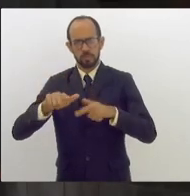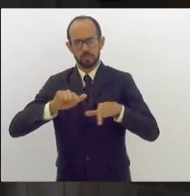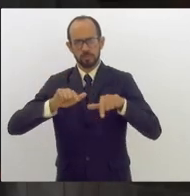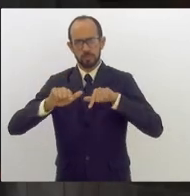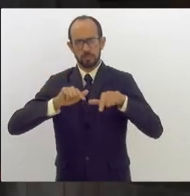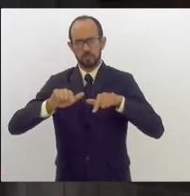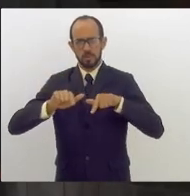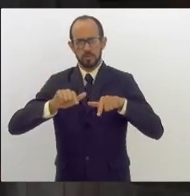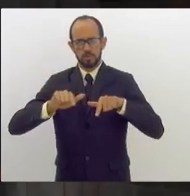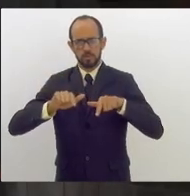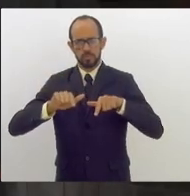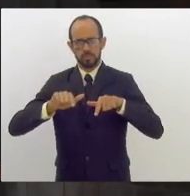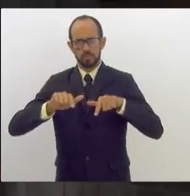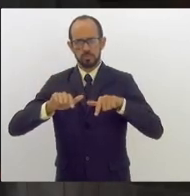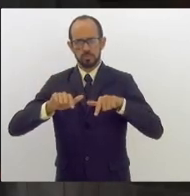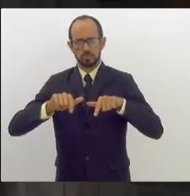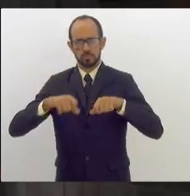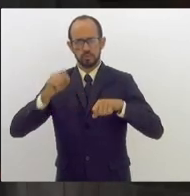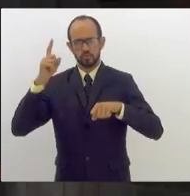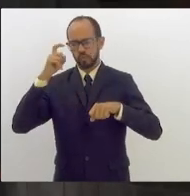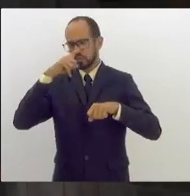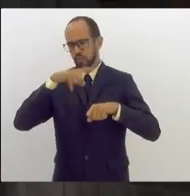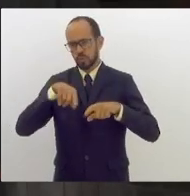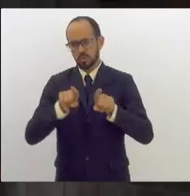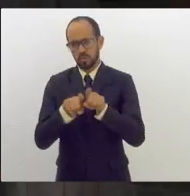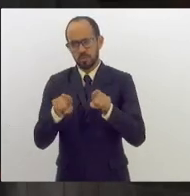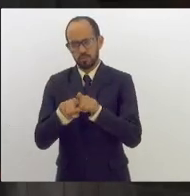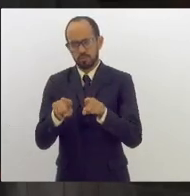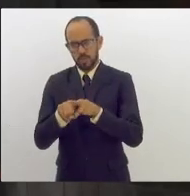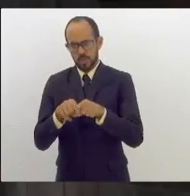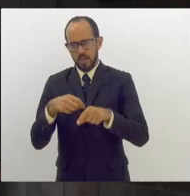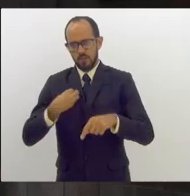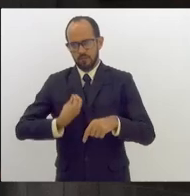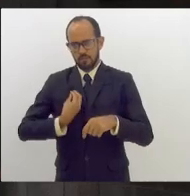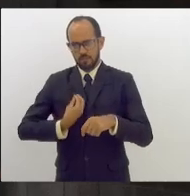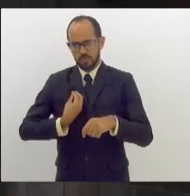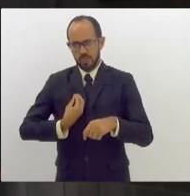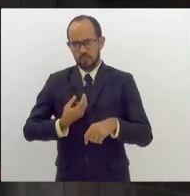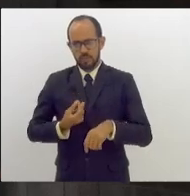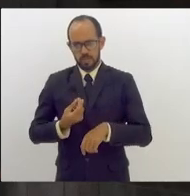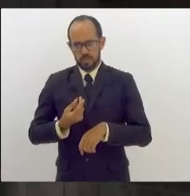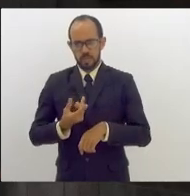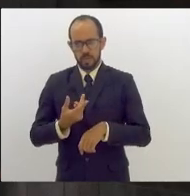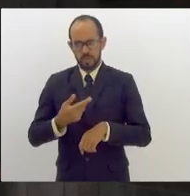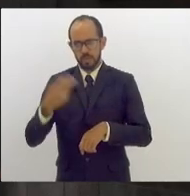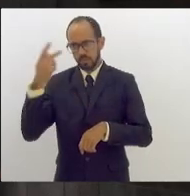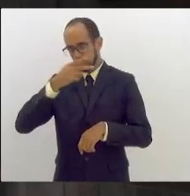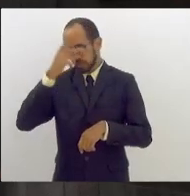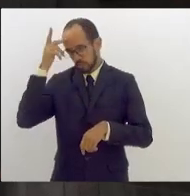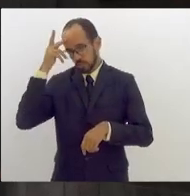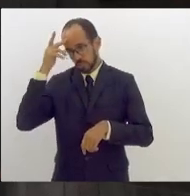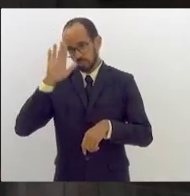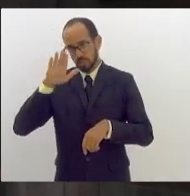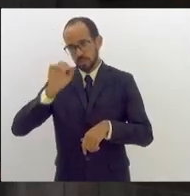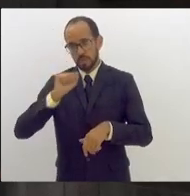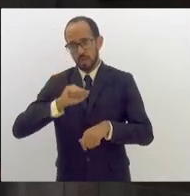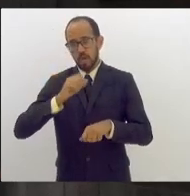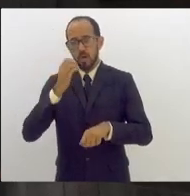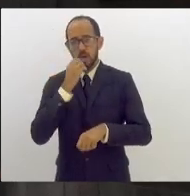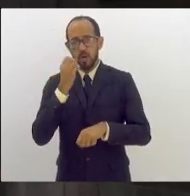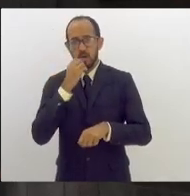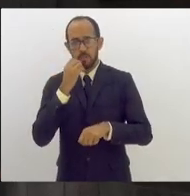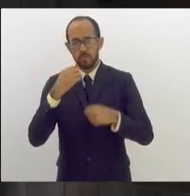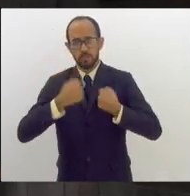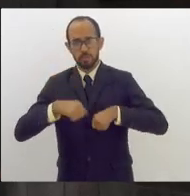Janeiro que dificultou e muito a vida financeira das pessoas claro que a gente é preciso falar primeiramente